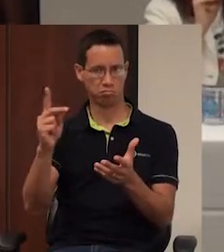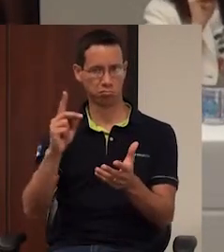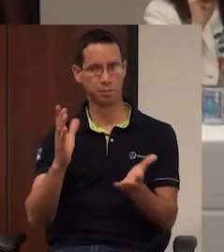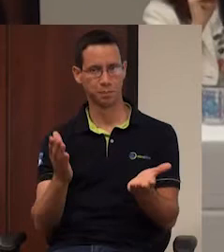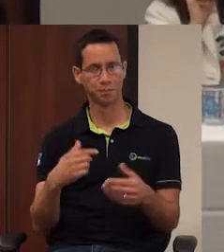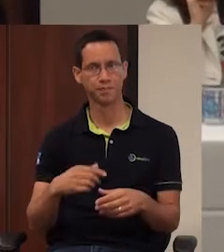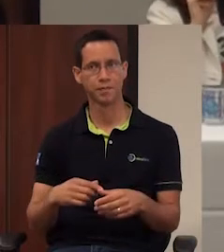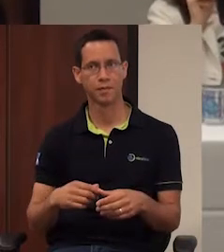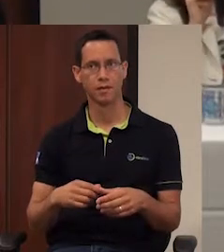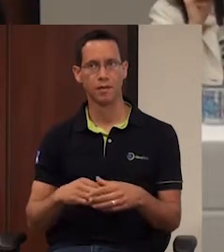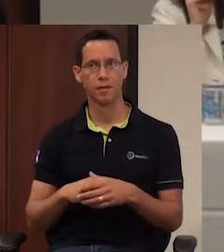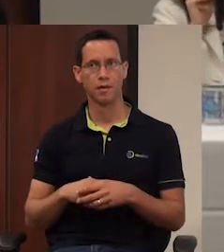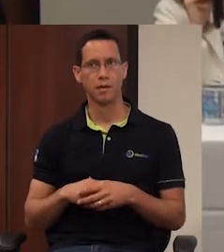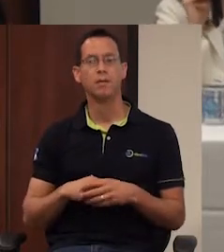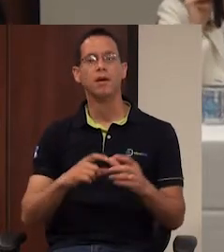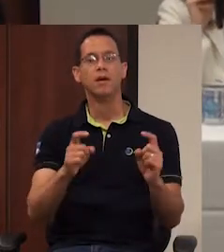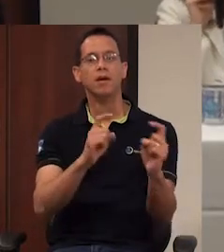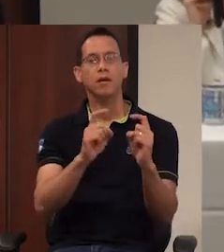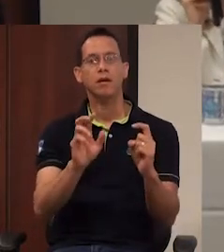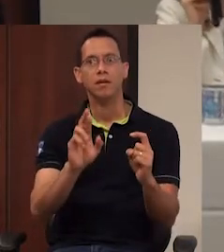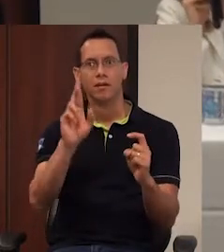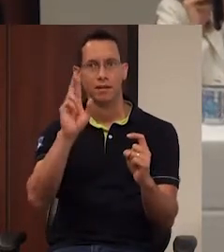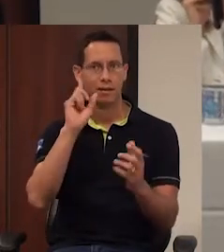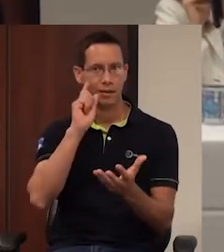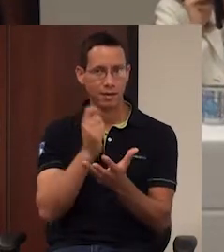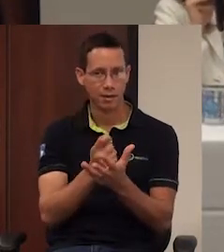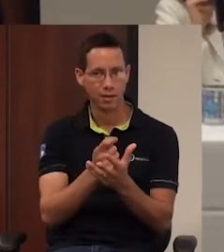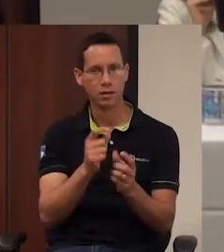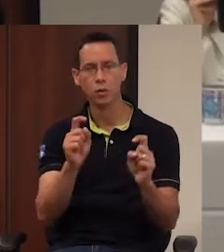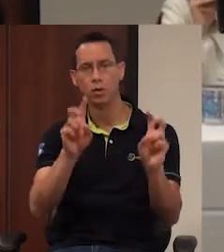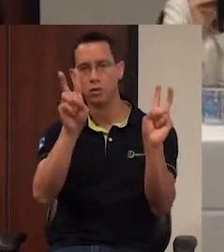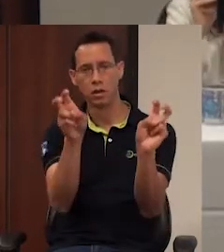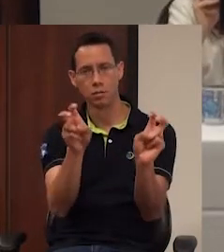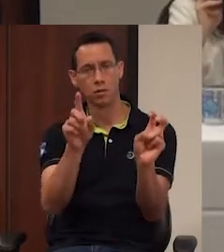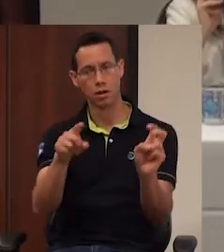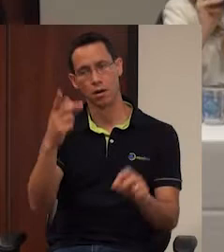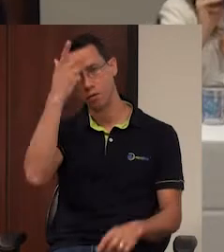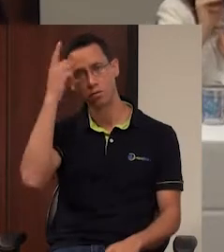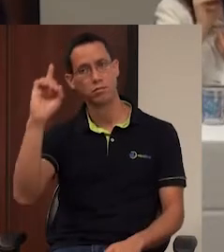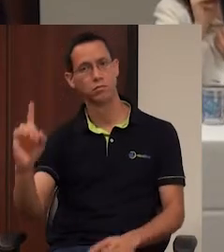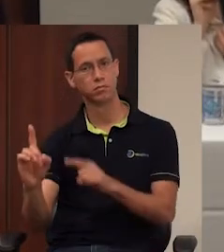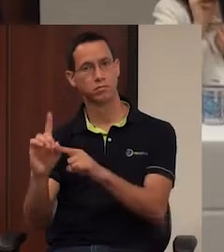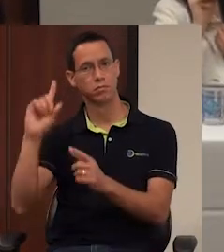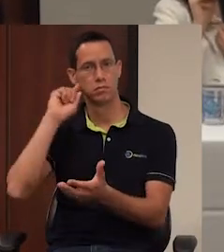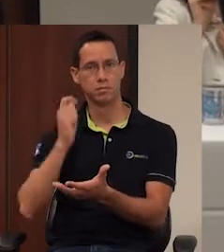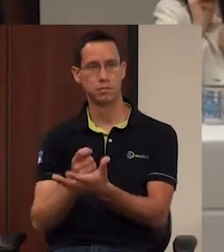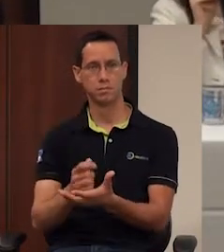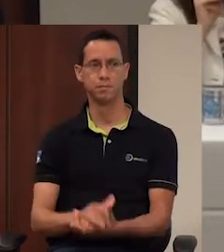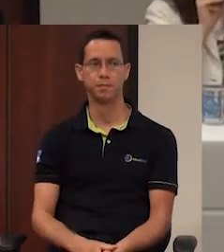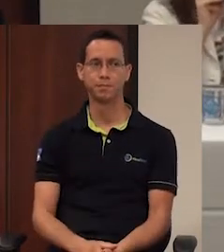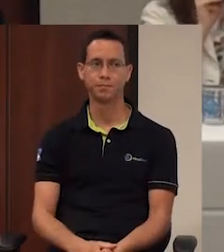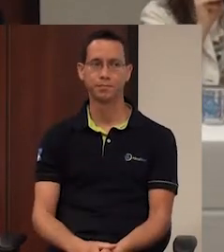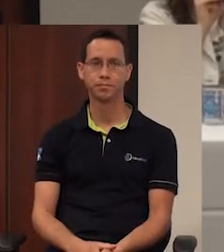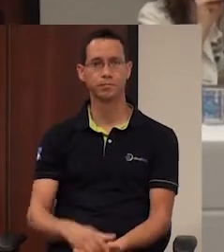puxa essas reuniões, quem determina o que vai ser tratado é a própria pessoa com deficiência. Então